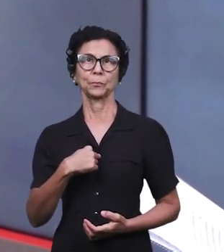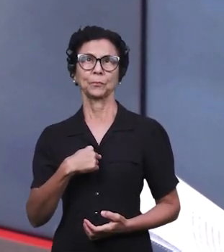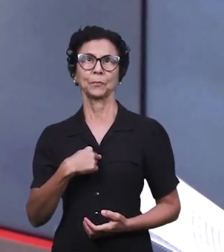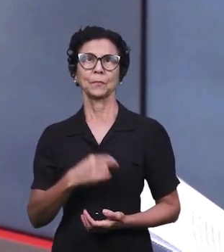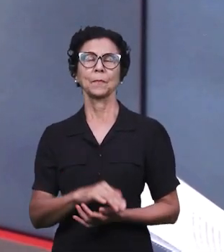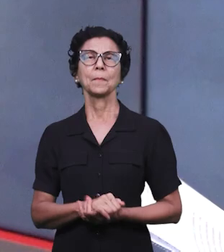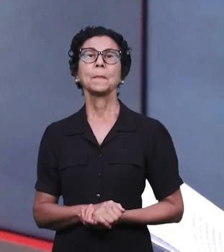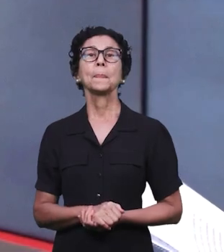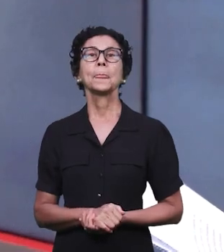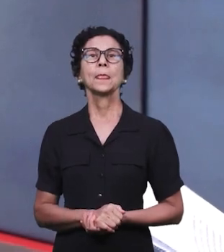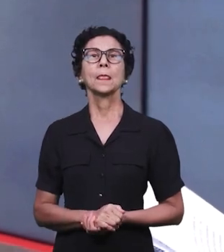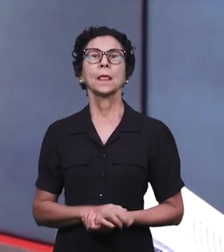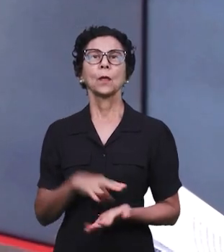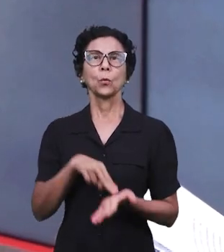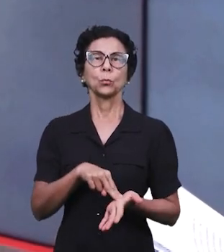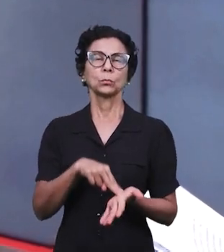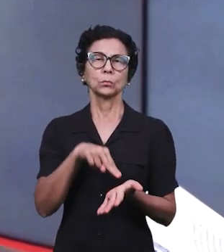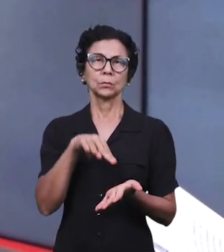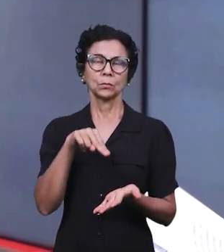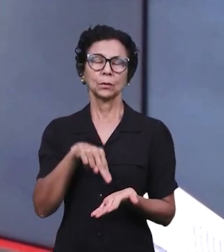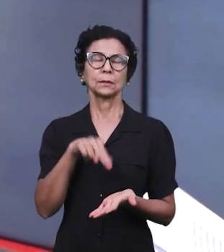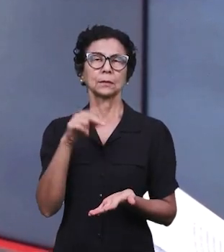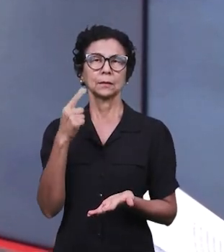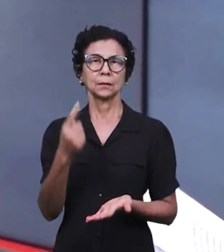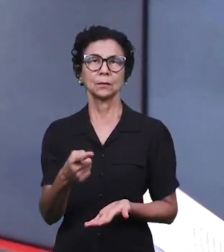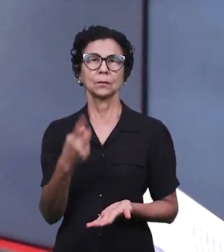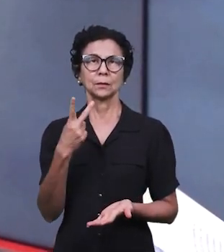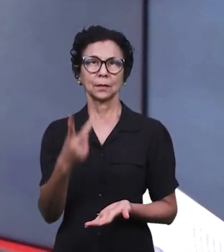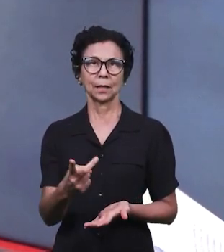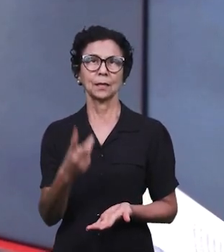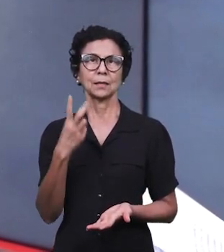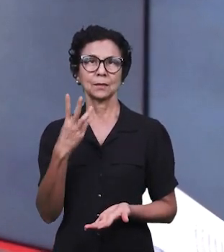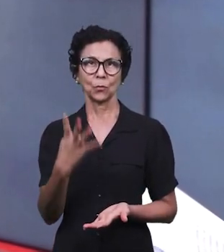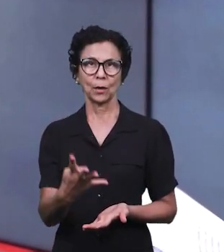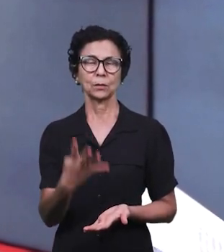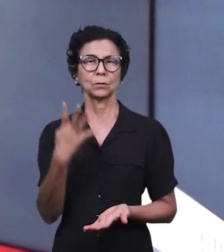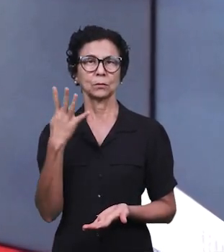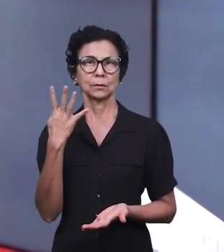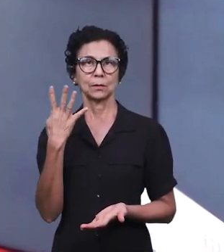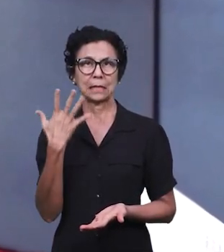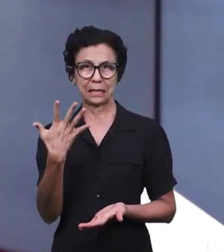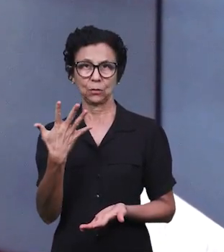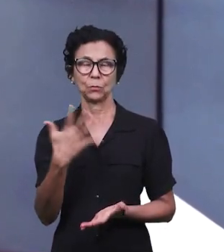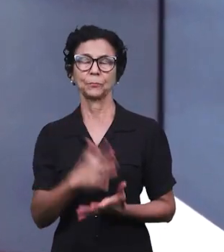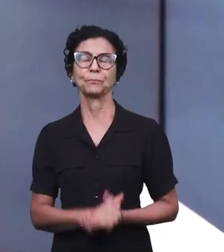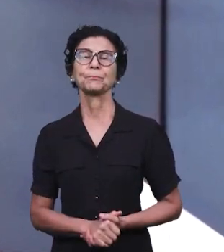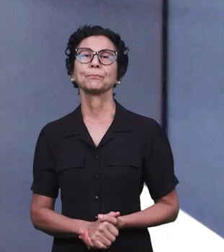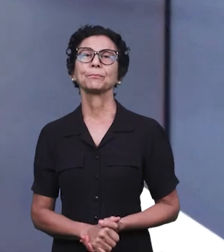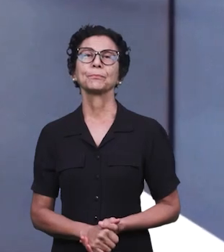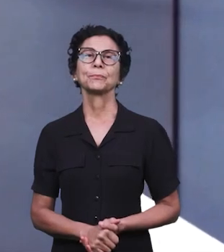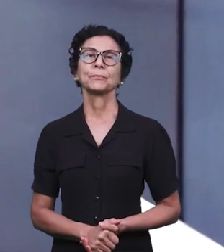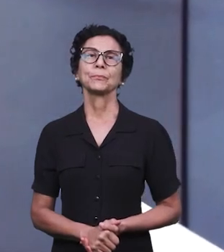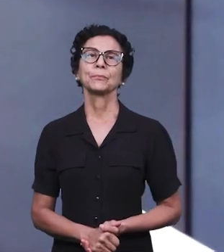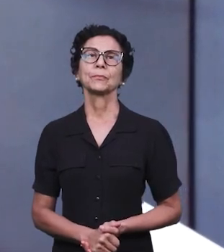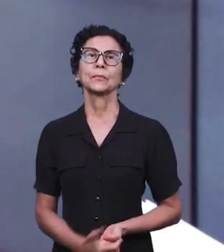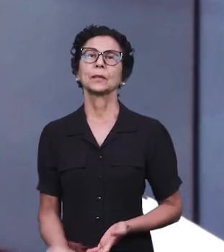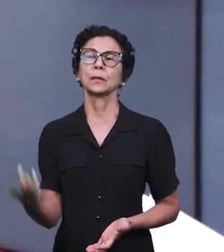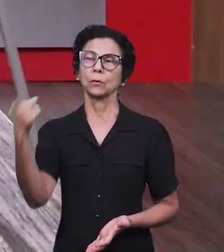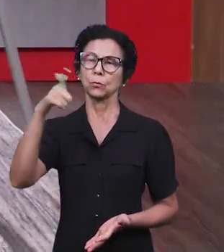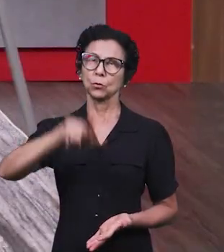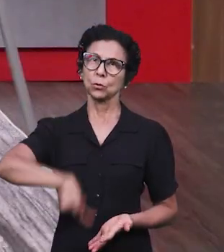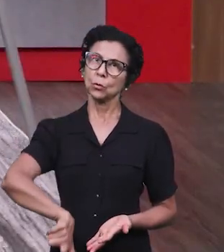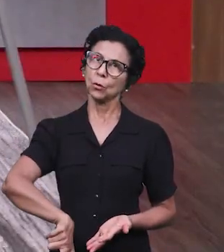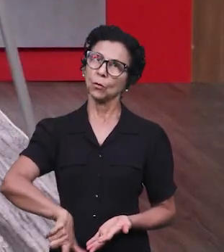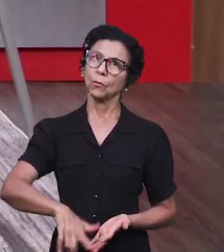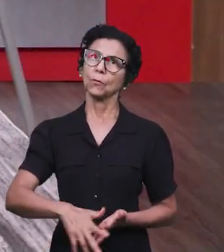mais 5 compressões. 1, 2, 3, 4, 5. Fez novamente.